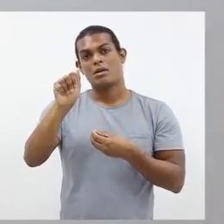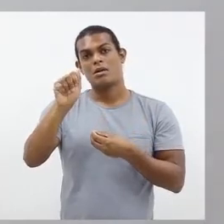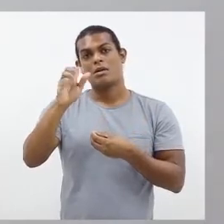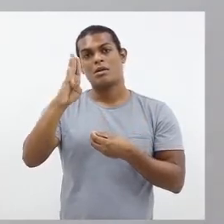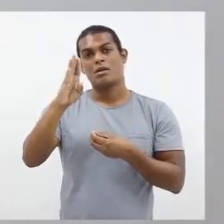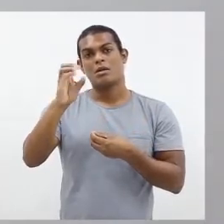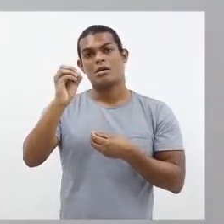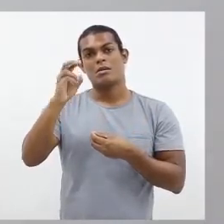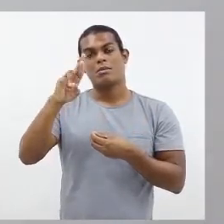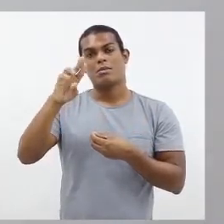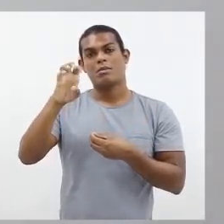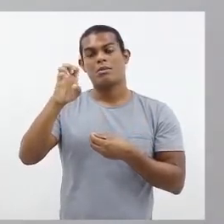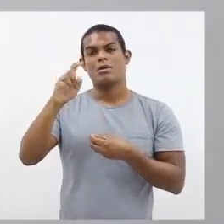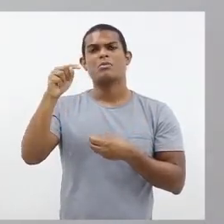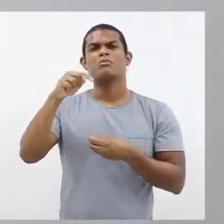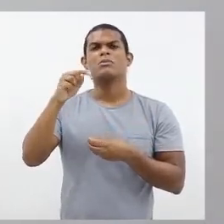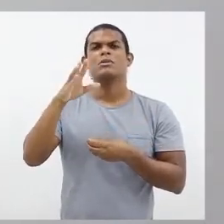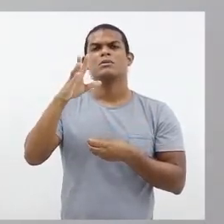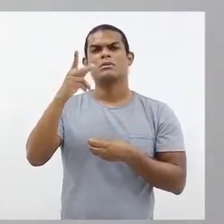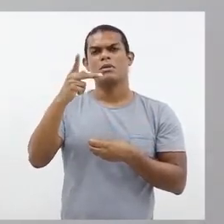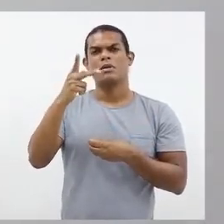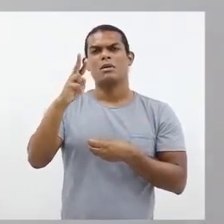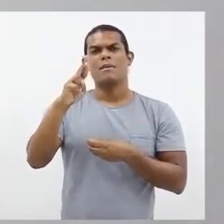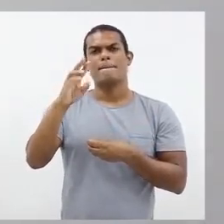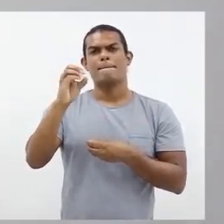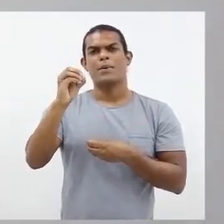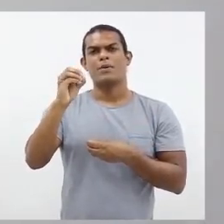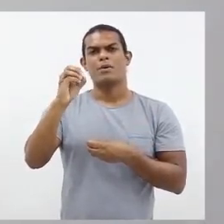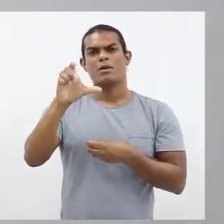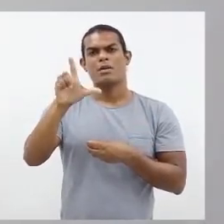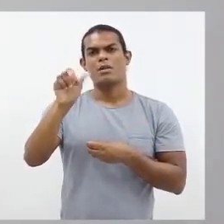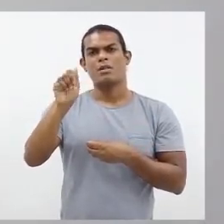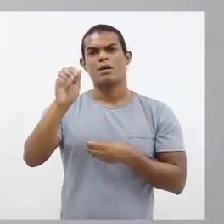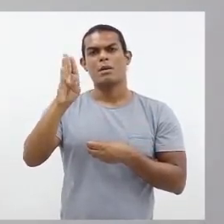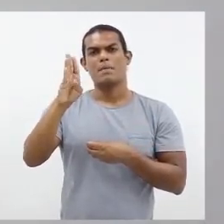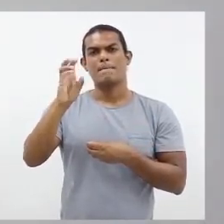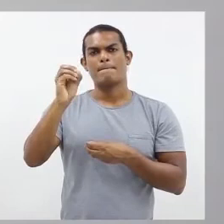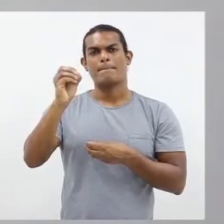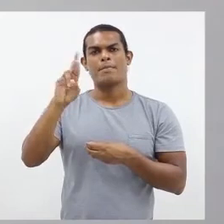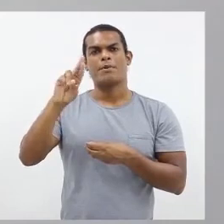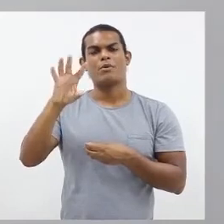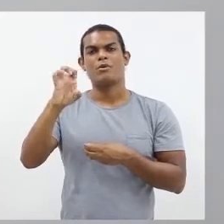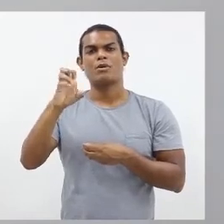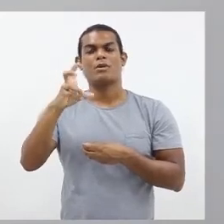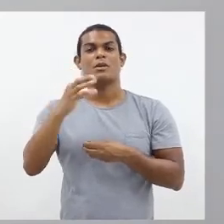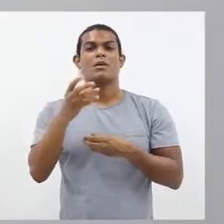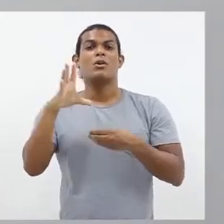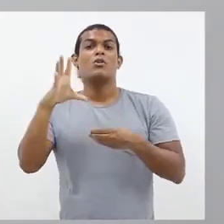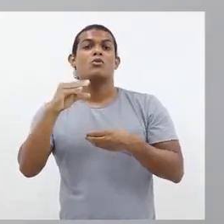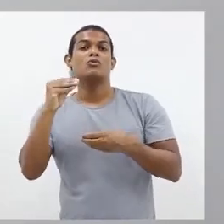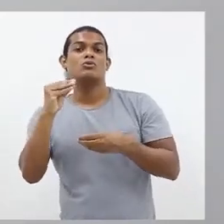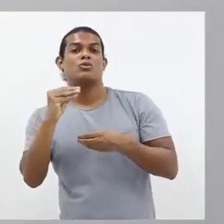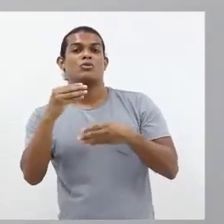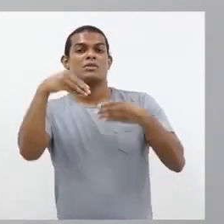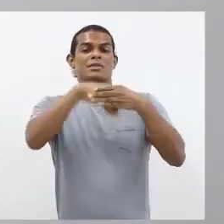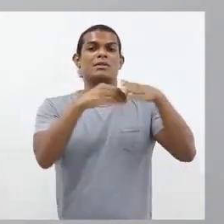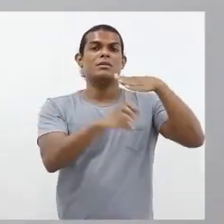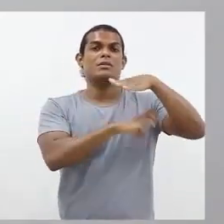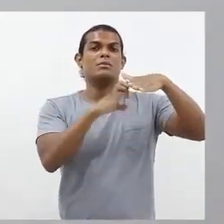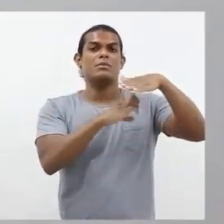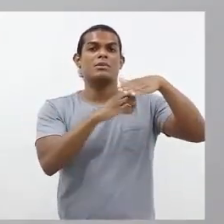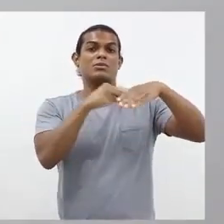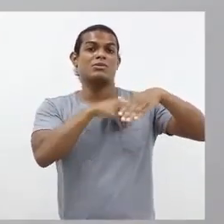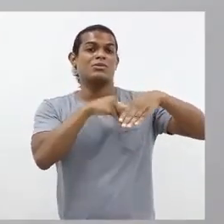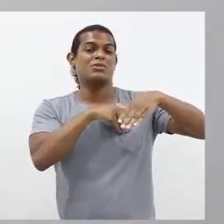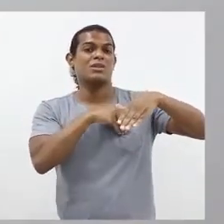do sócio que trabalha na empresa. Pelo trabalho do sócio, em vez de salário, a gente comumente chama isso